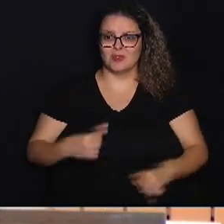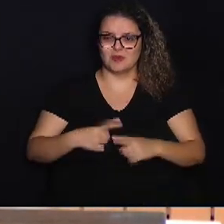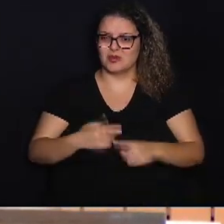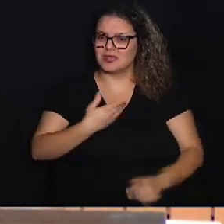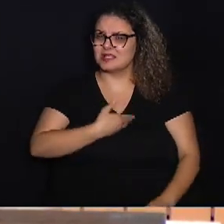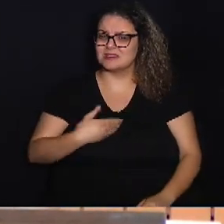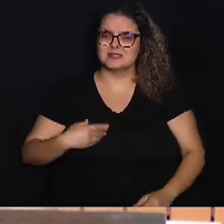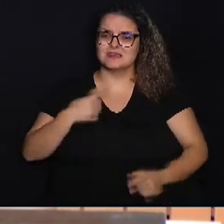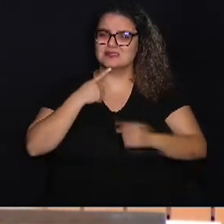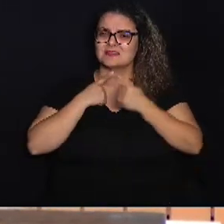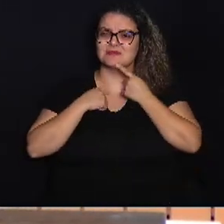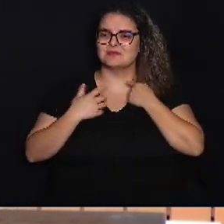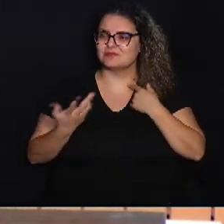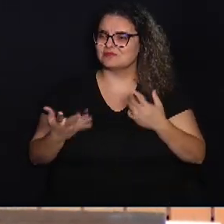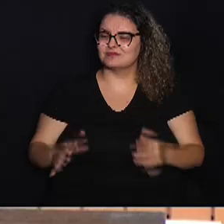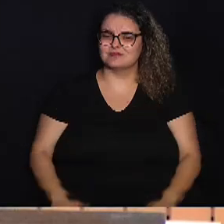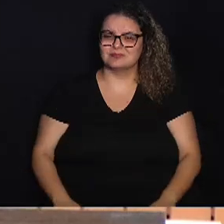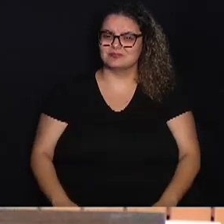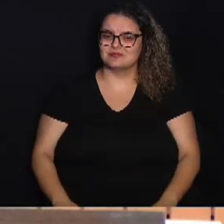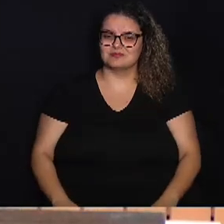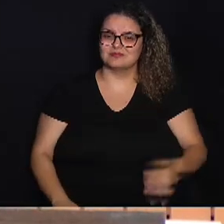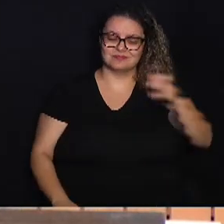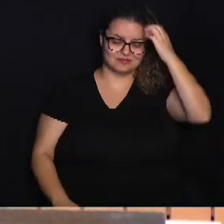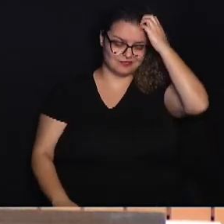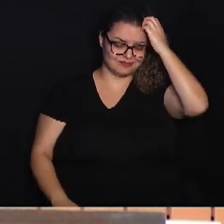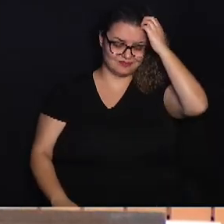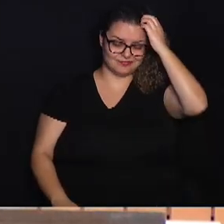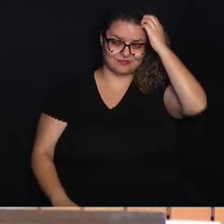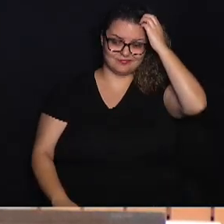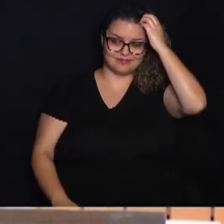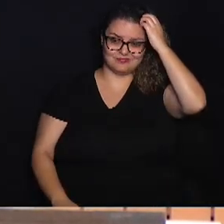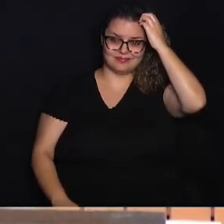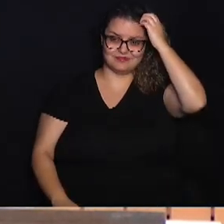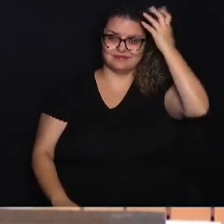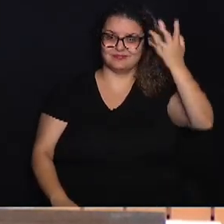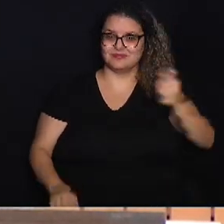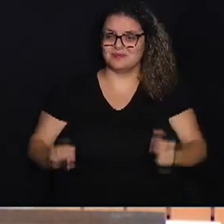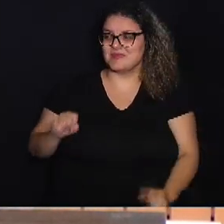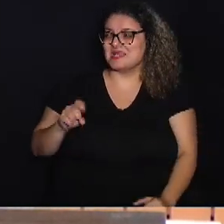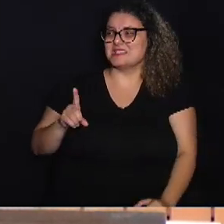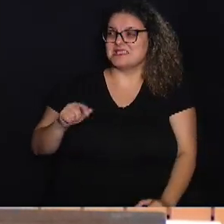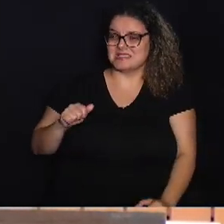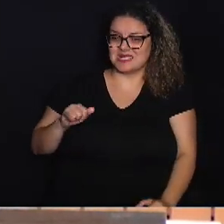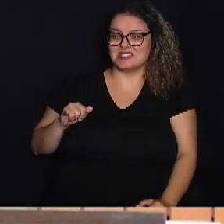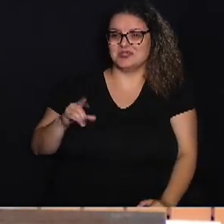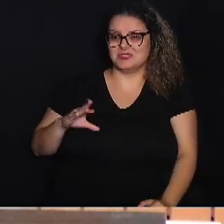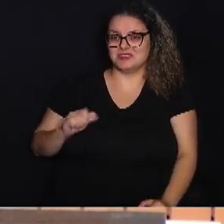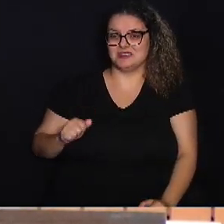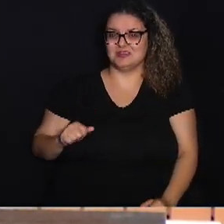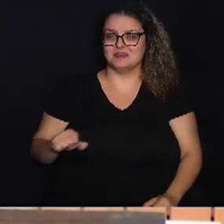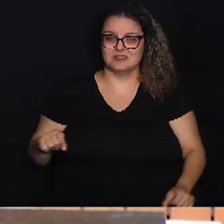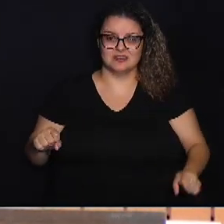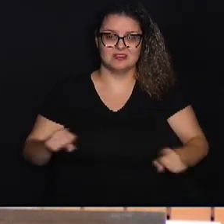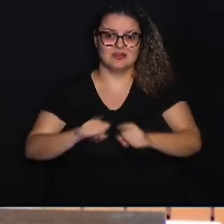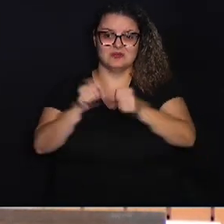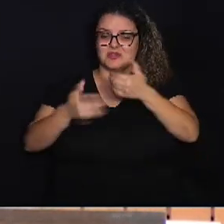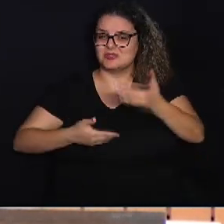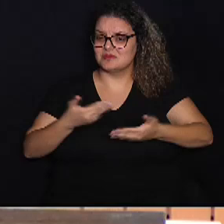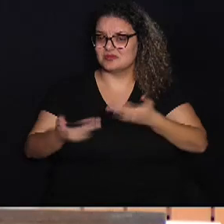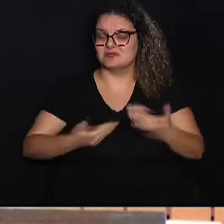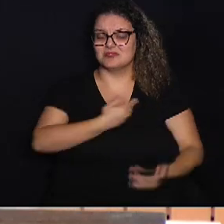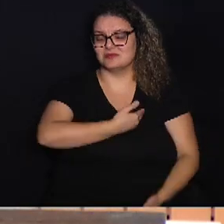vontade assim chega a ser assim até uma a sádica né de querer desmontar o serviço